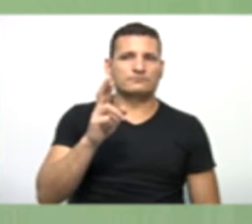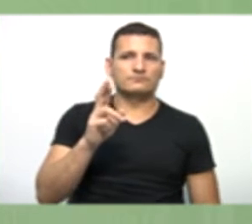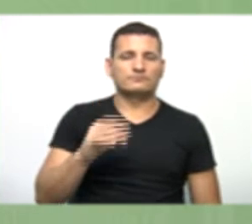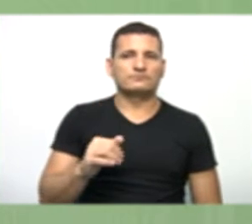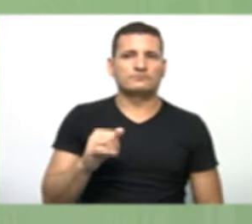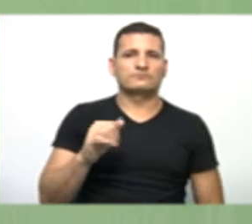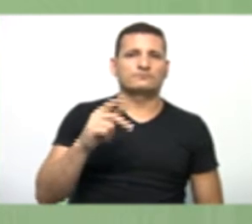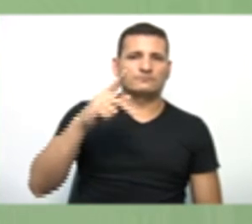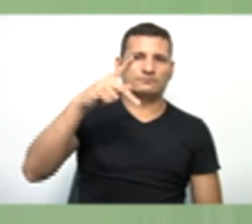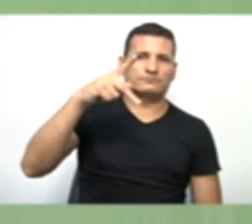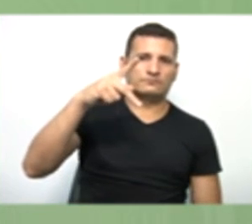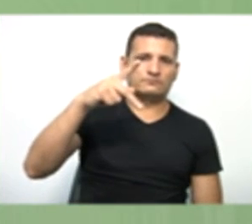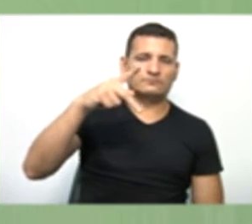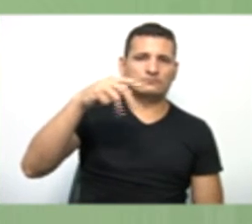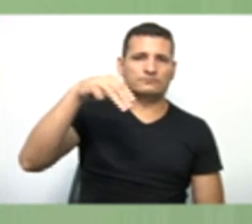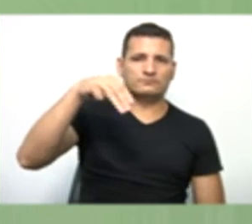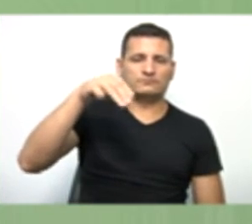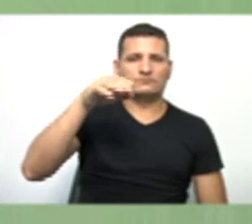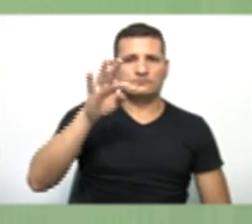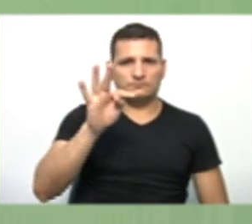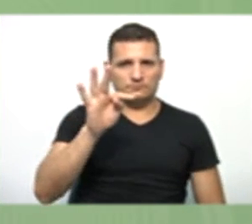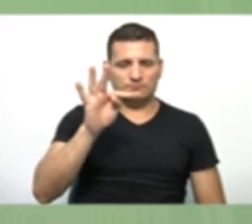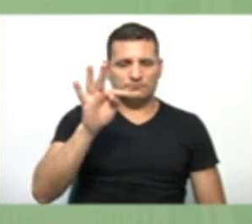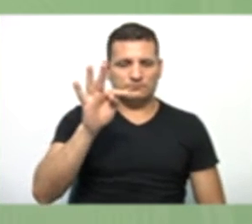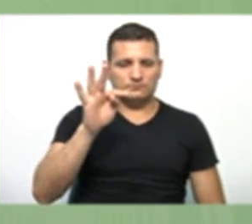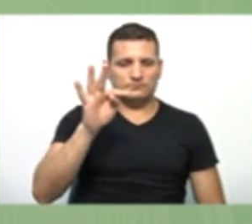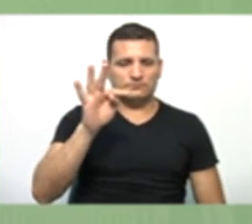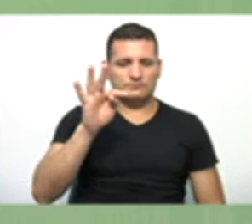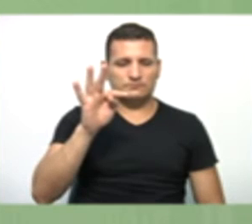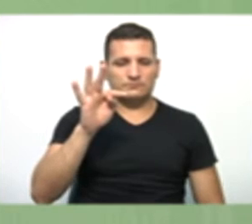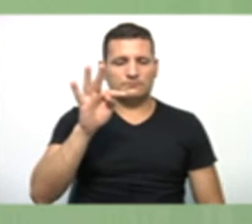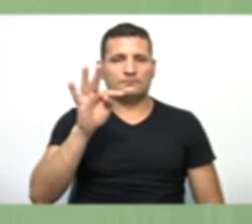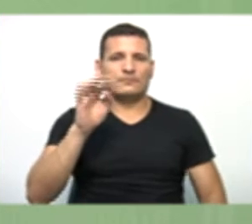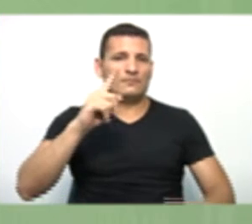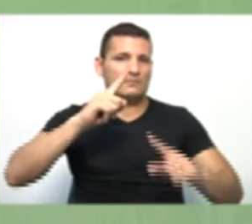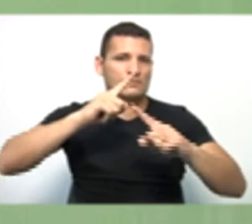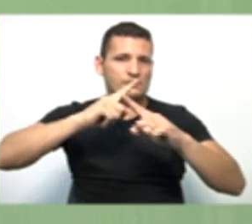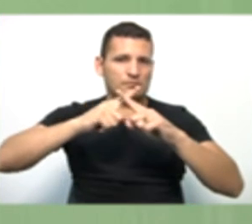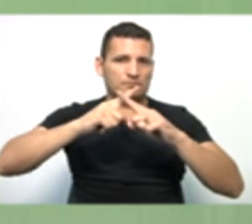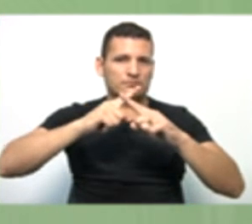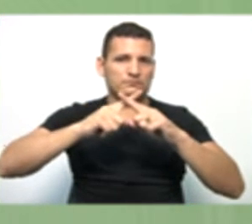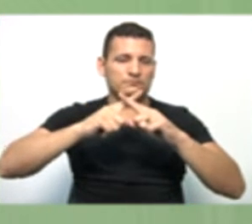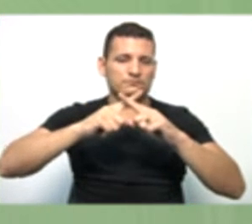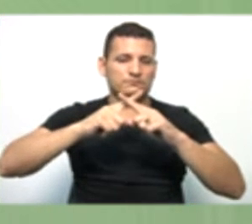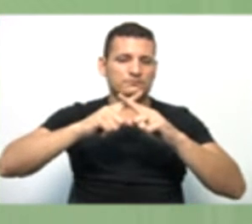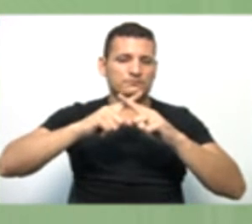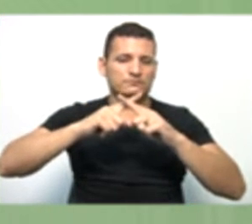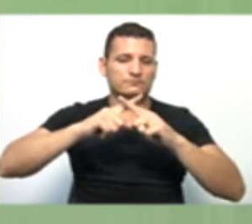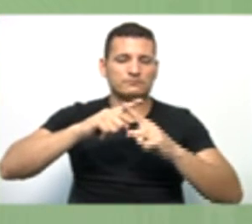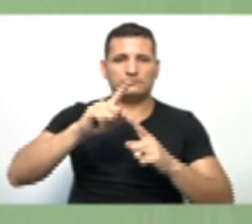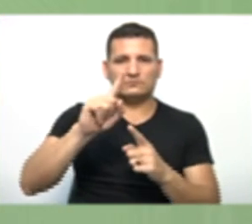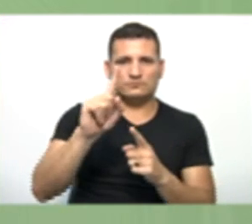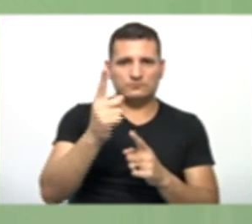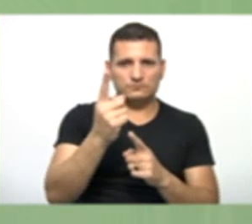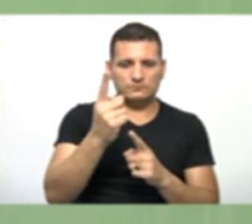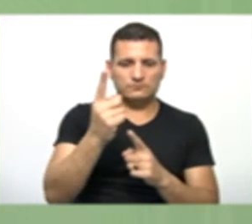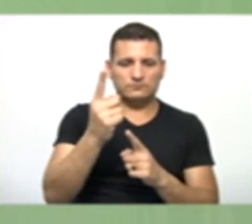PMT, que o exercício quer buscar. PMT, que multiplica. Primeiro vamos resolver a parte de cima, o quê? 1